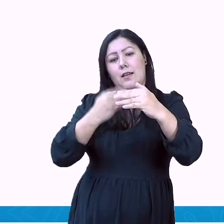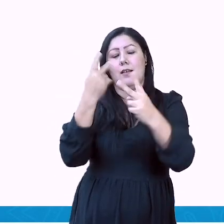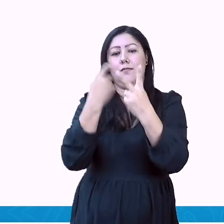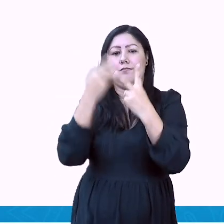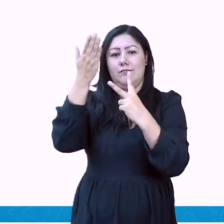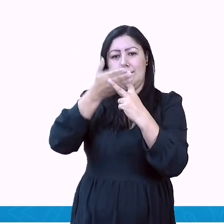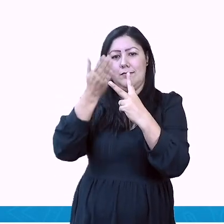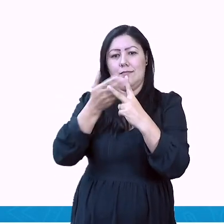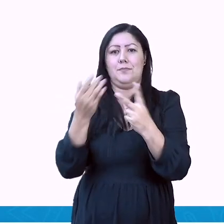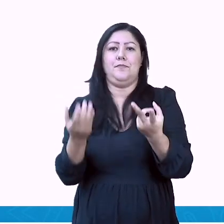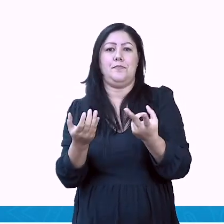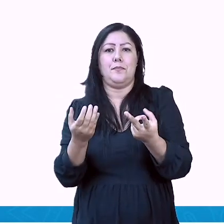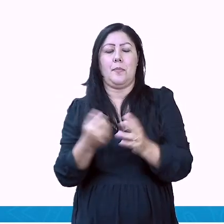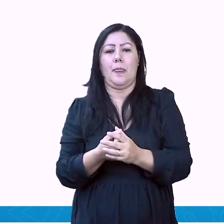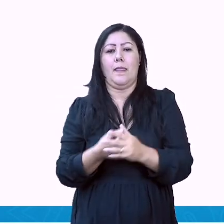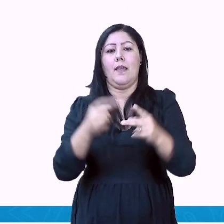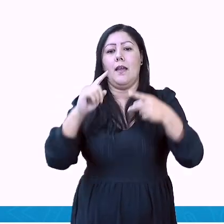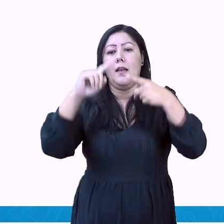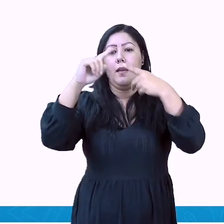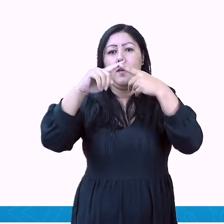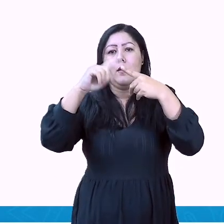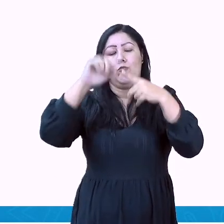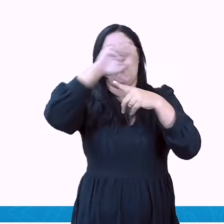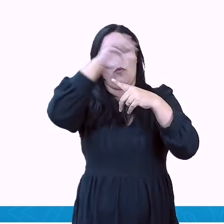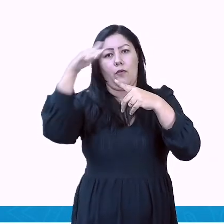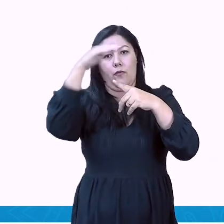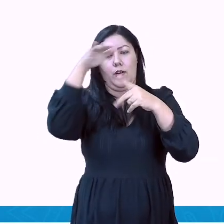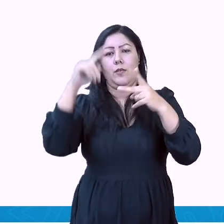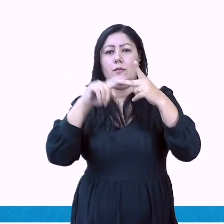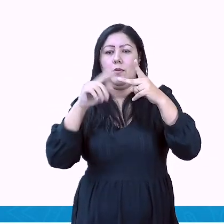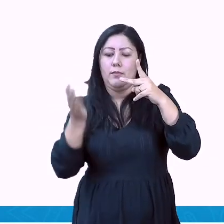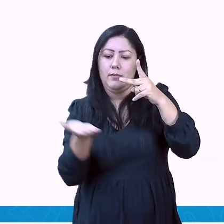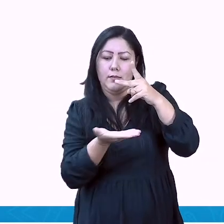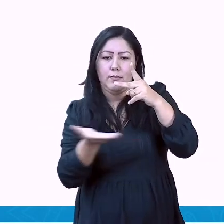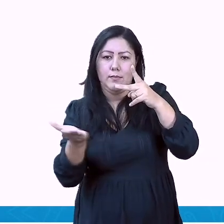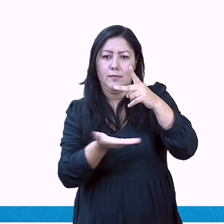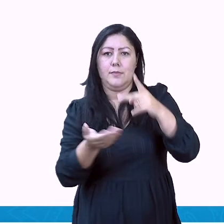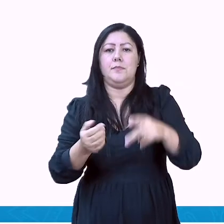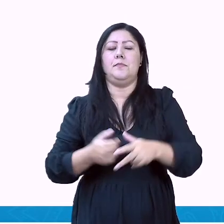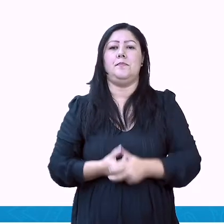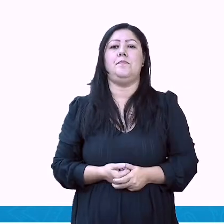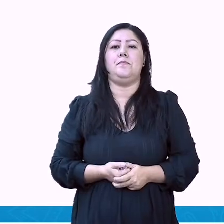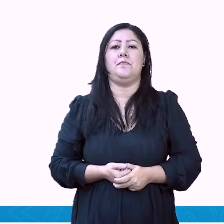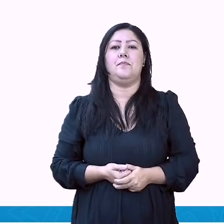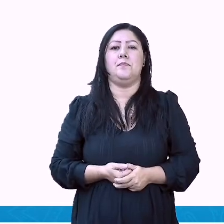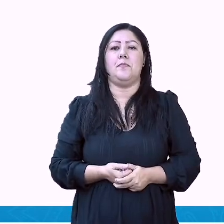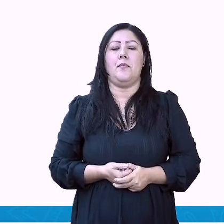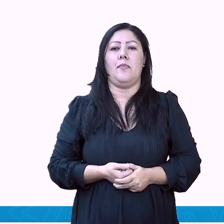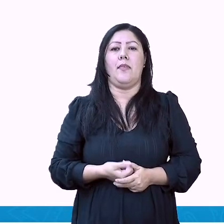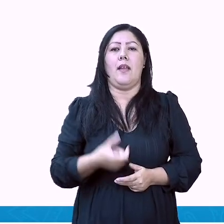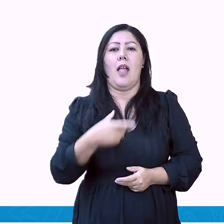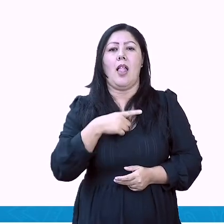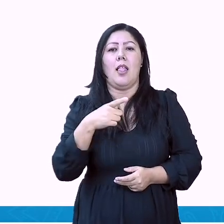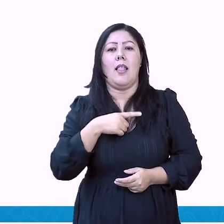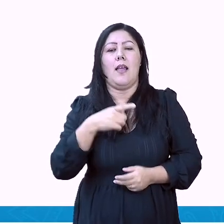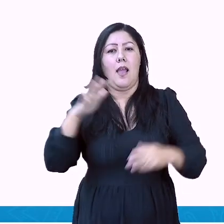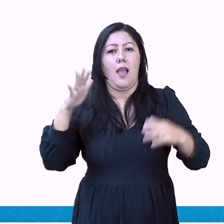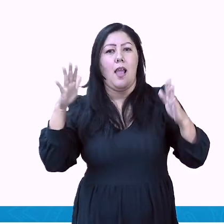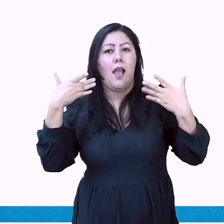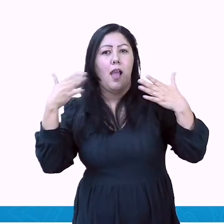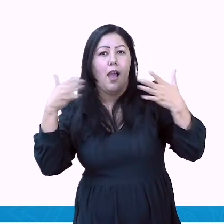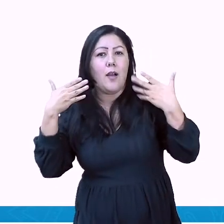duas partes, o manto superior e o inferior, certo? Que apresentam temperaturas